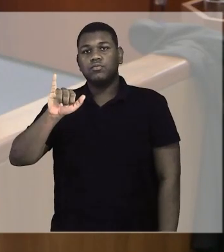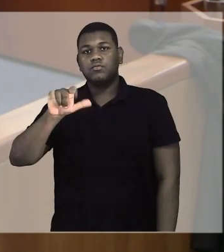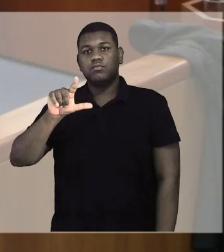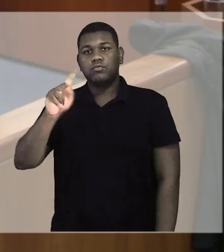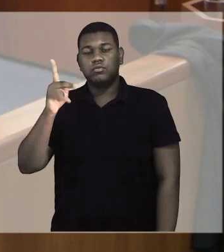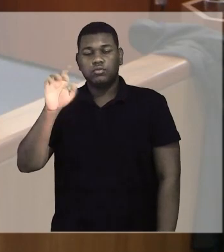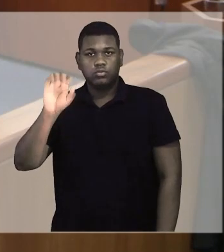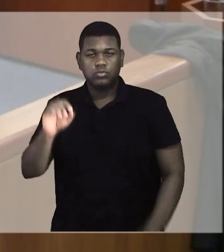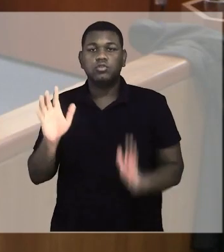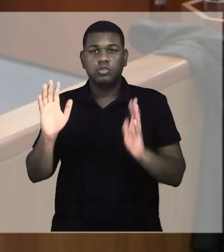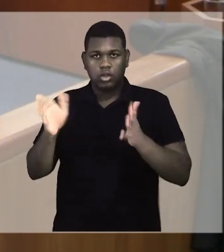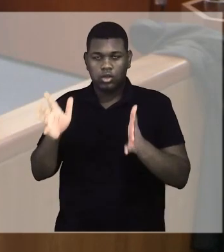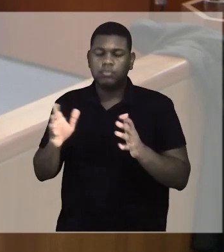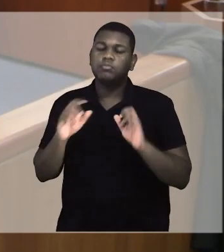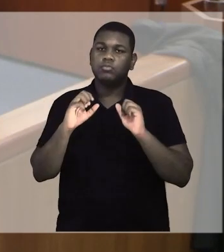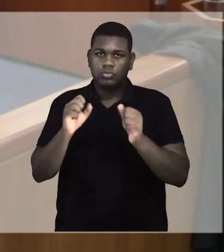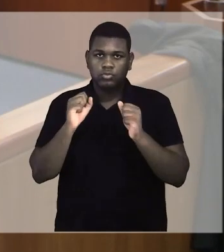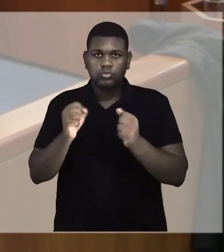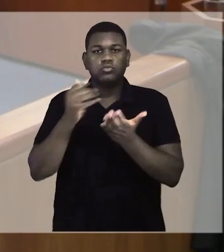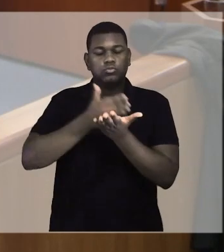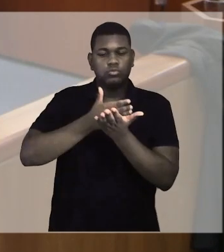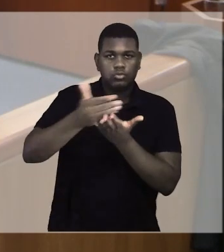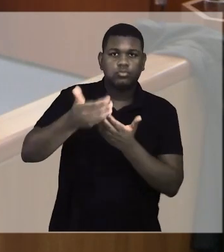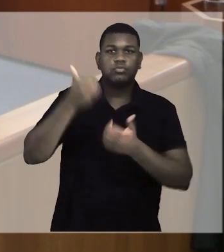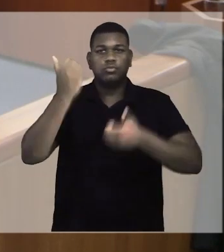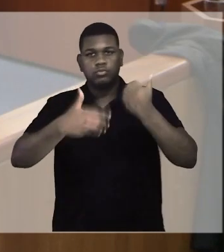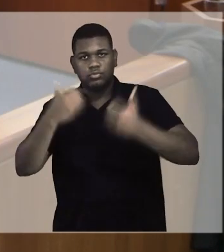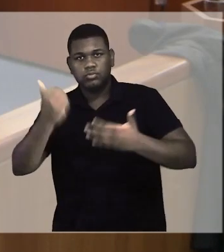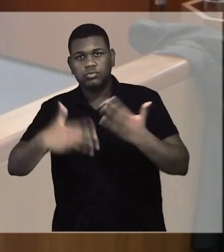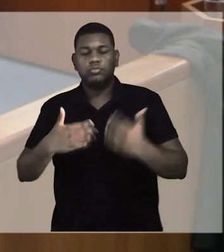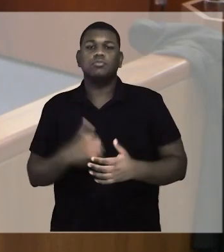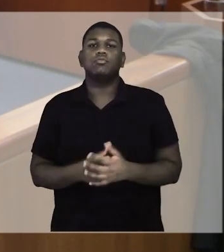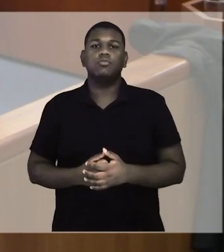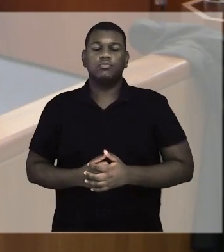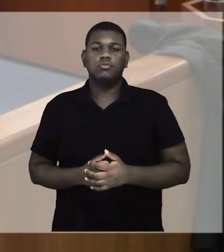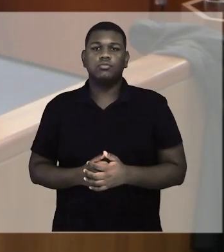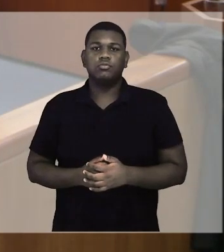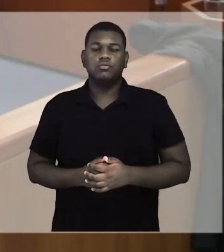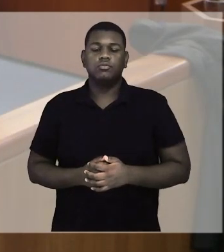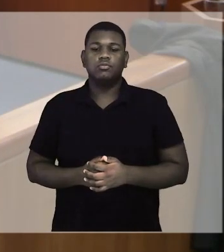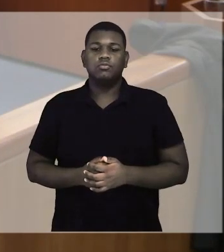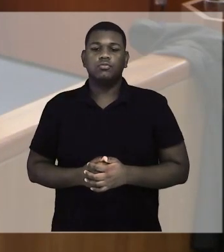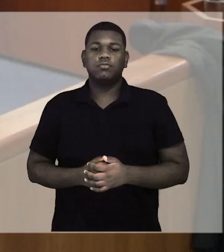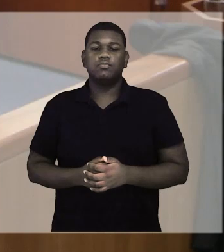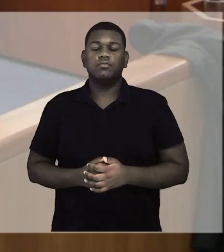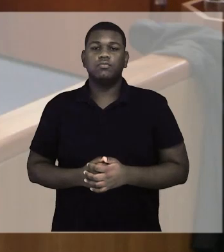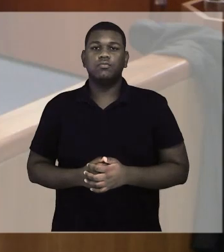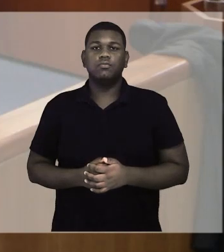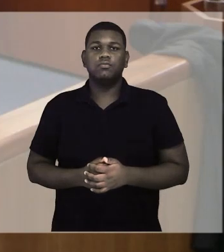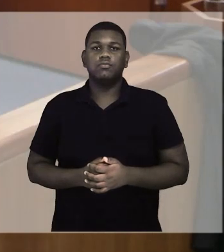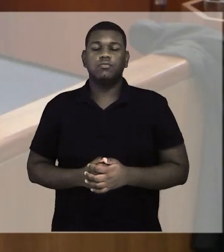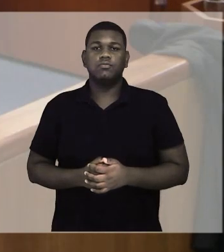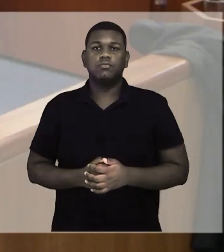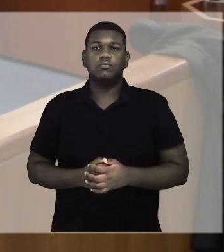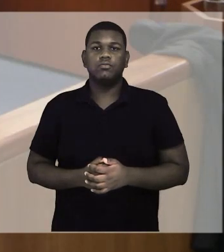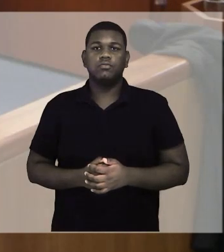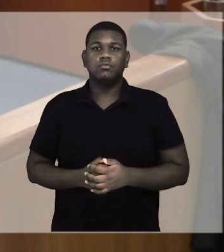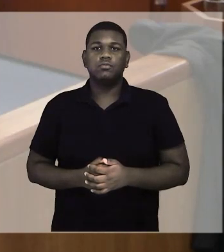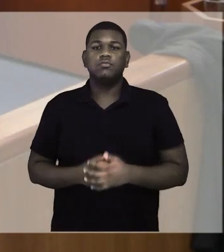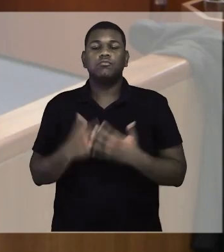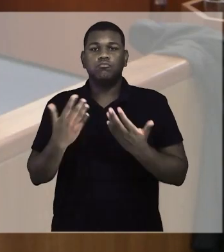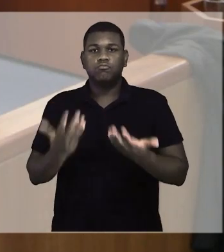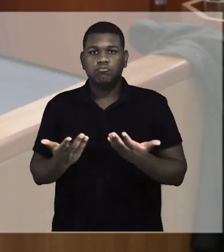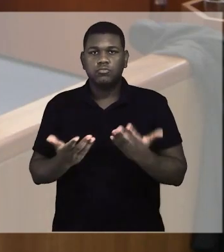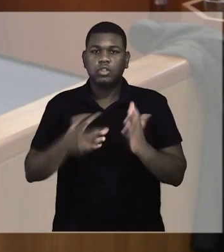o eminente advogado, Dr. José Carlos Abissanga Filho. Já está, então, fala pelo apelante